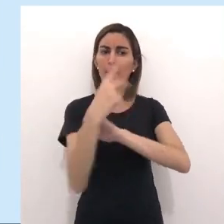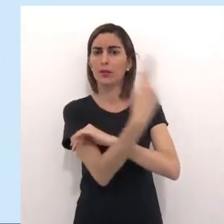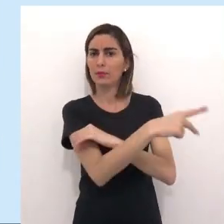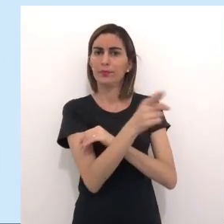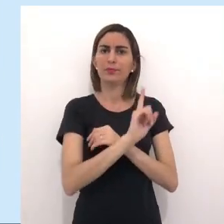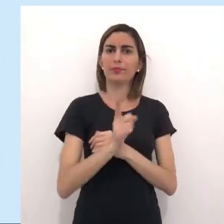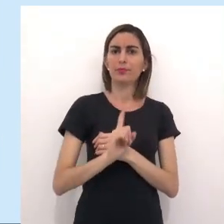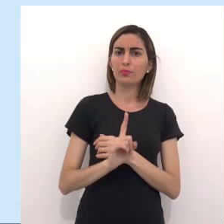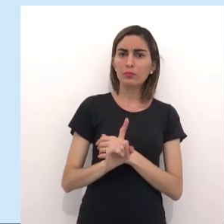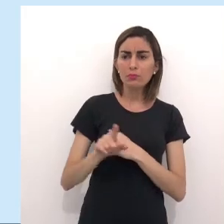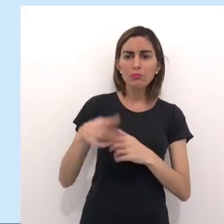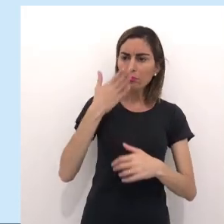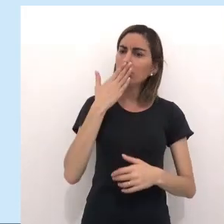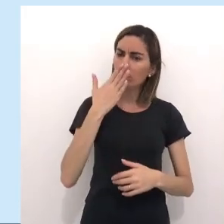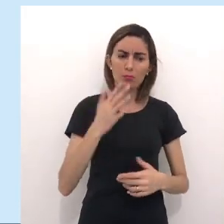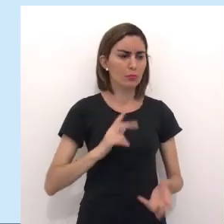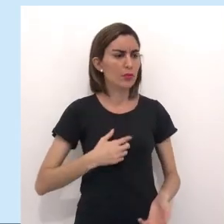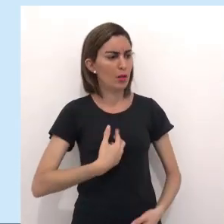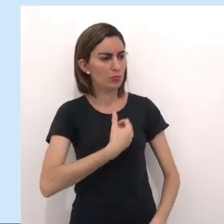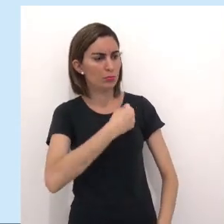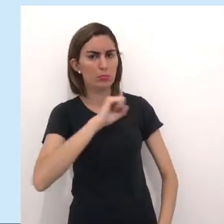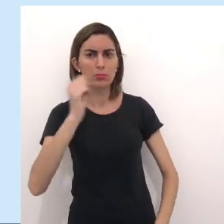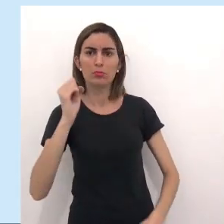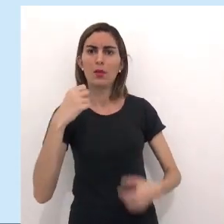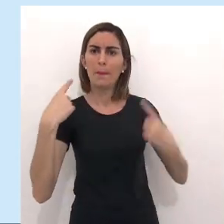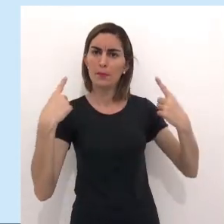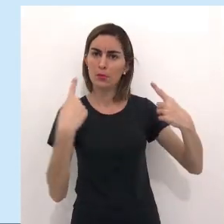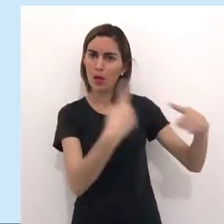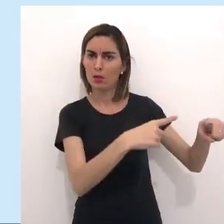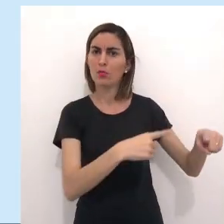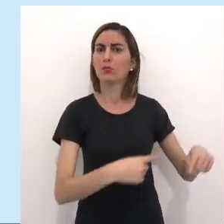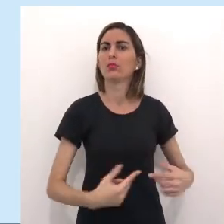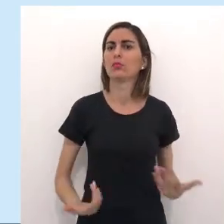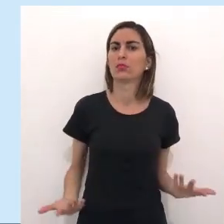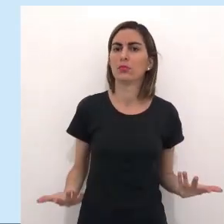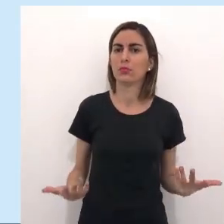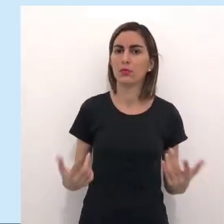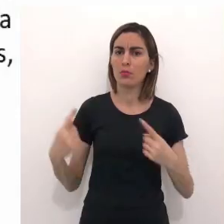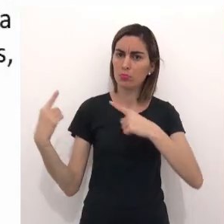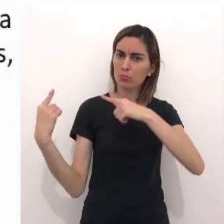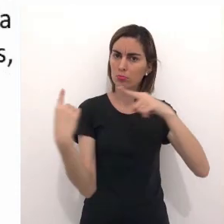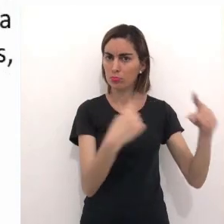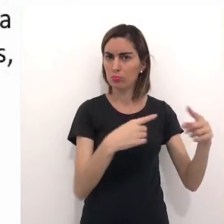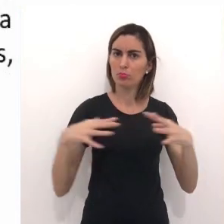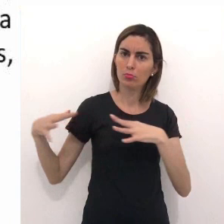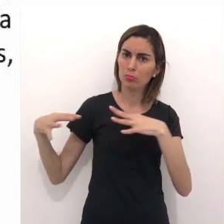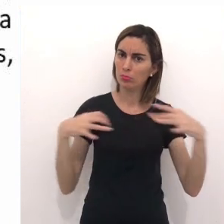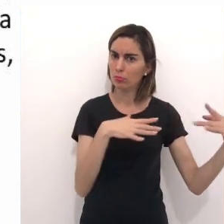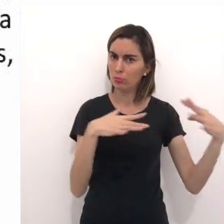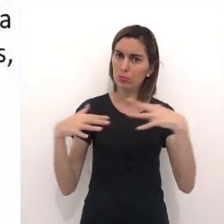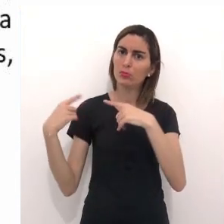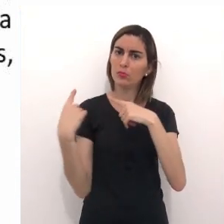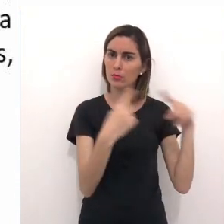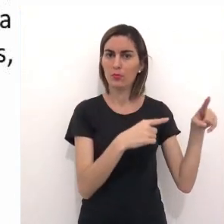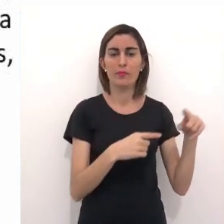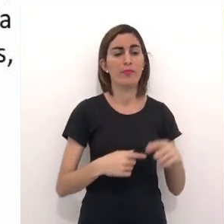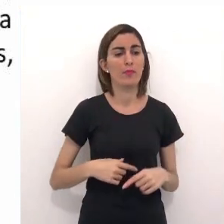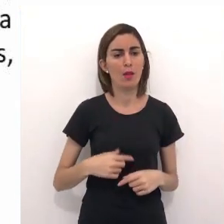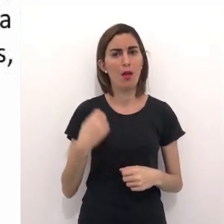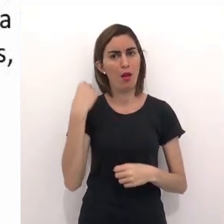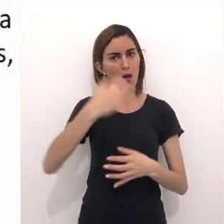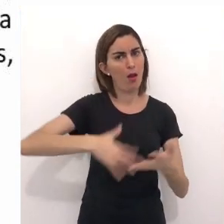os indígenas, na realidade, tiveram que dar uma resposta, né? Uma retaliação. Então, a revolta começou na